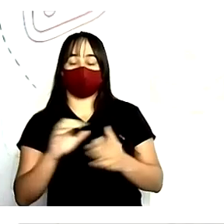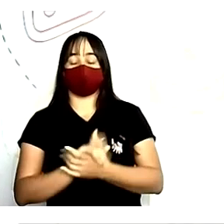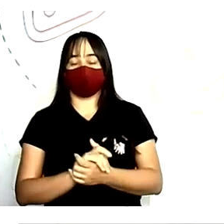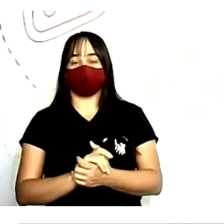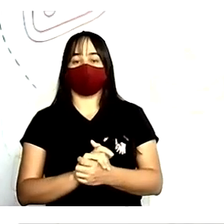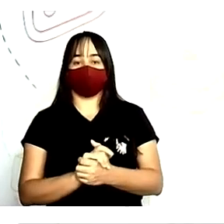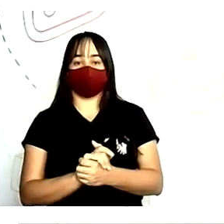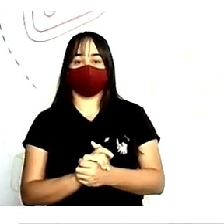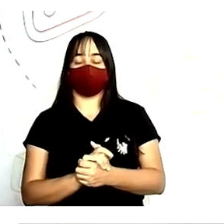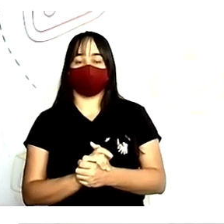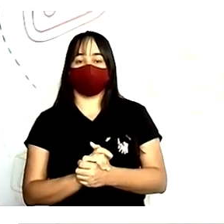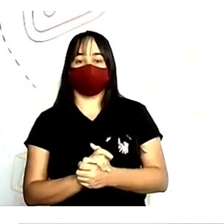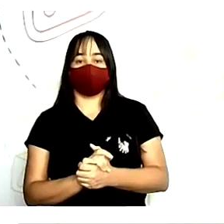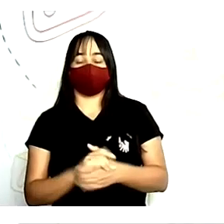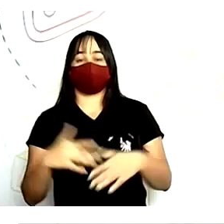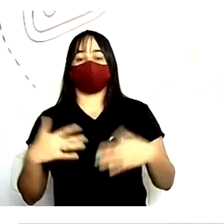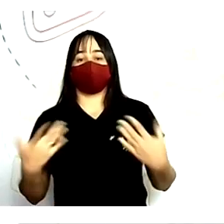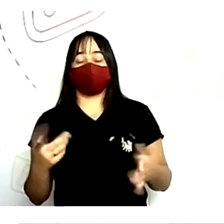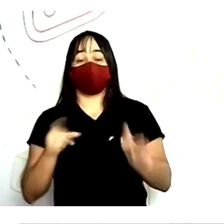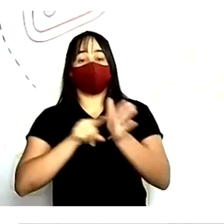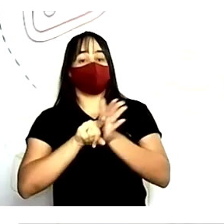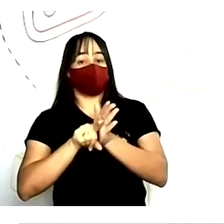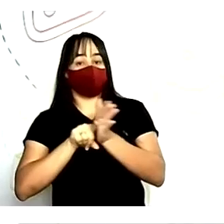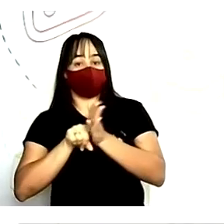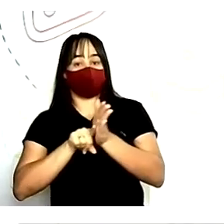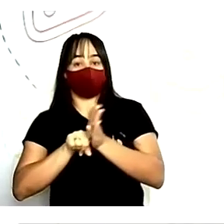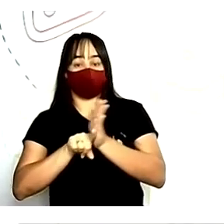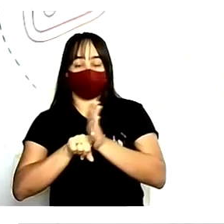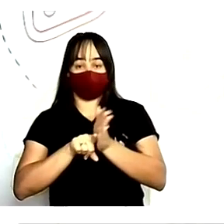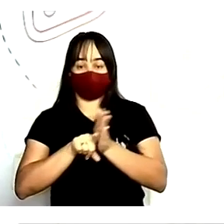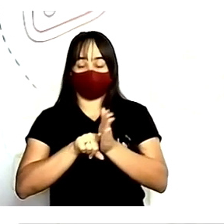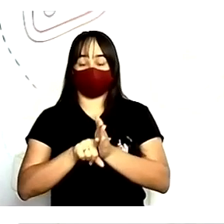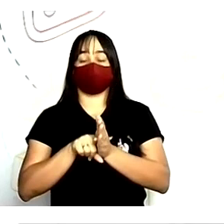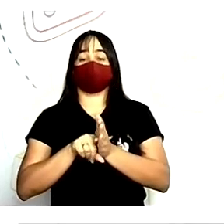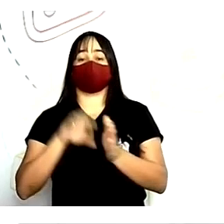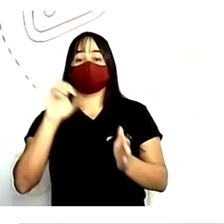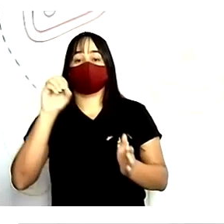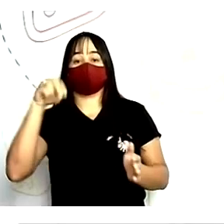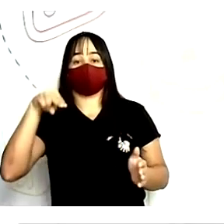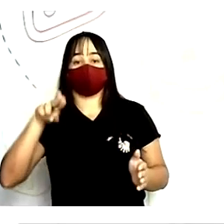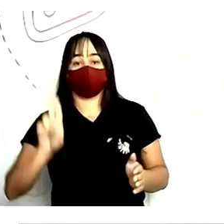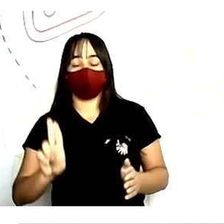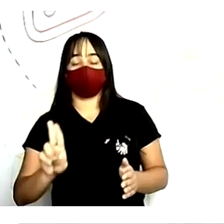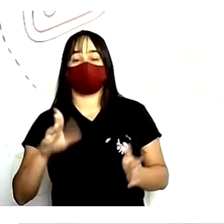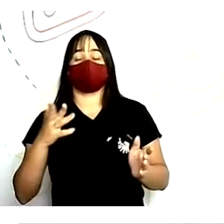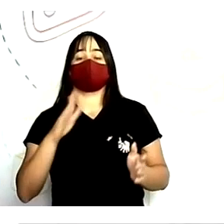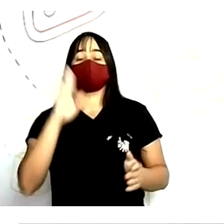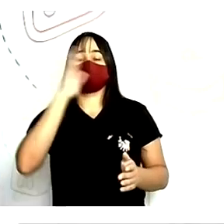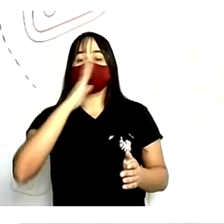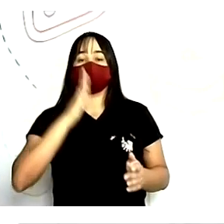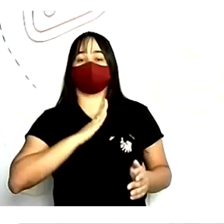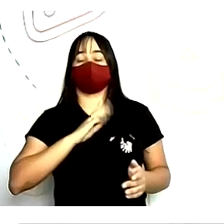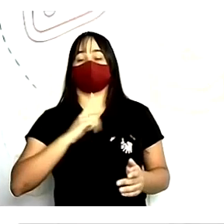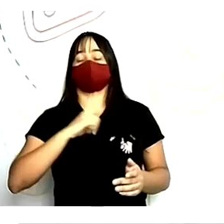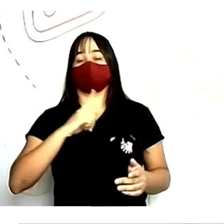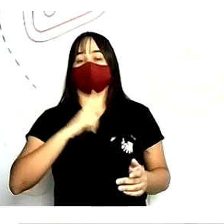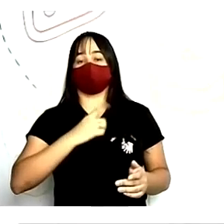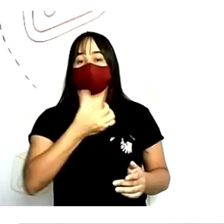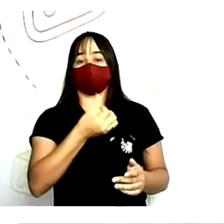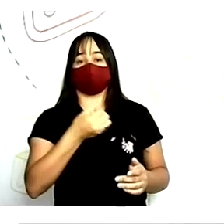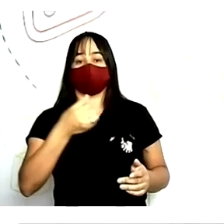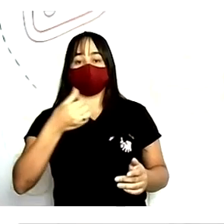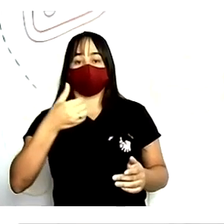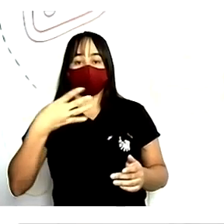nessa faixa etária. Em pesquisa realizada pela ONU, o Brasil tem 68,4 bebês nascidos de